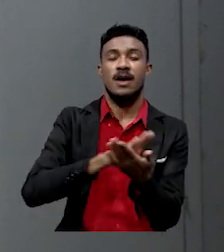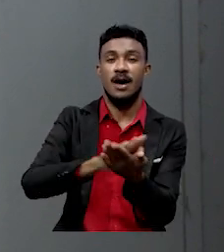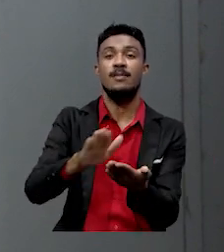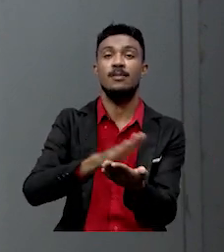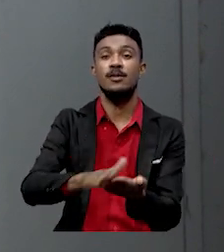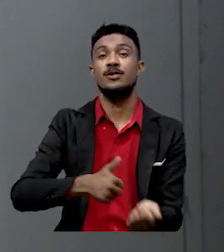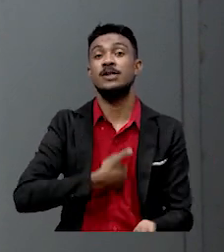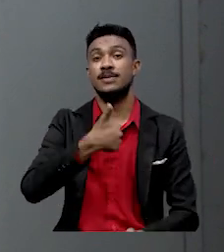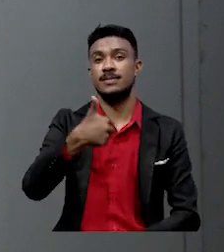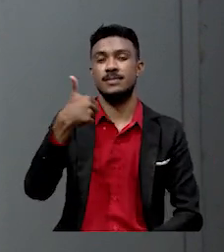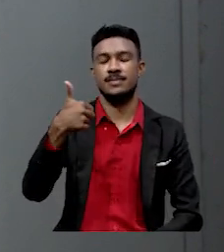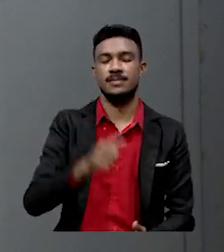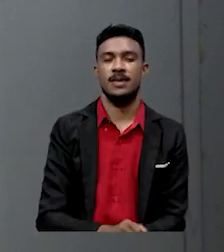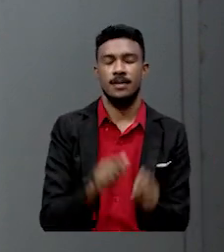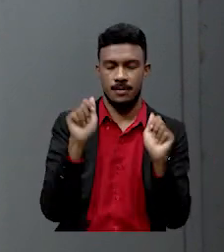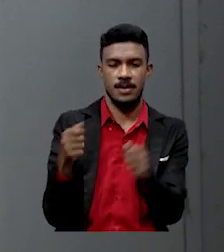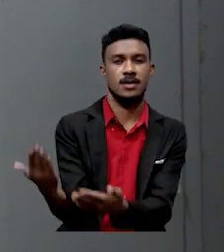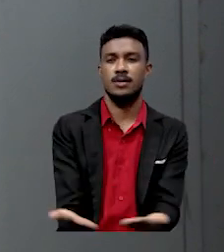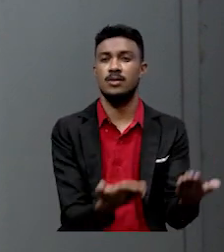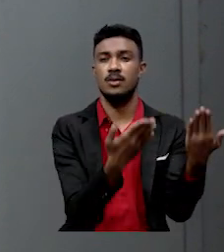bele tula husi